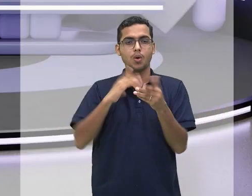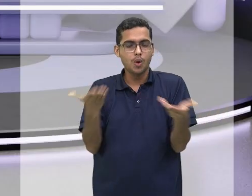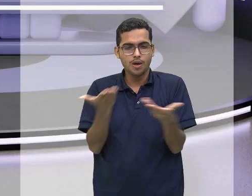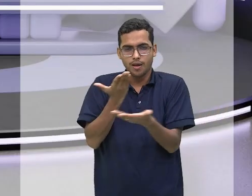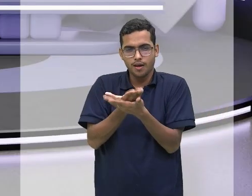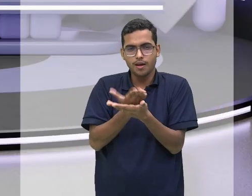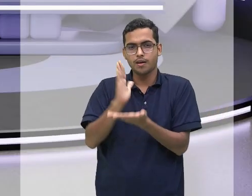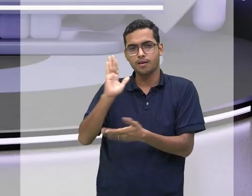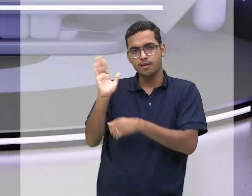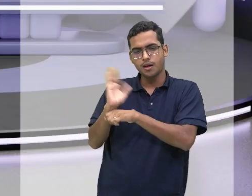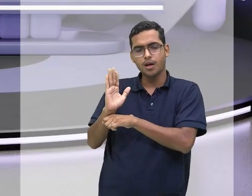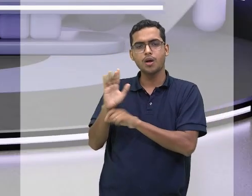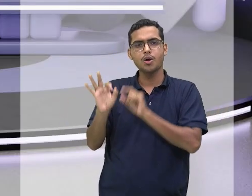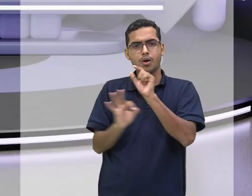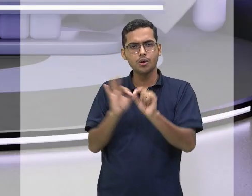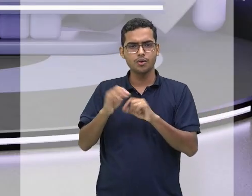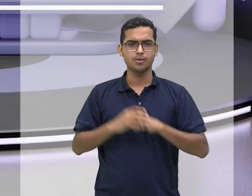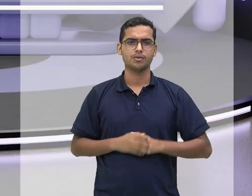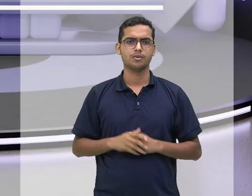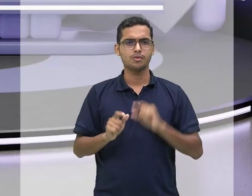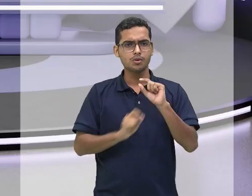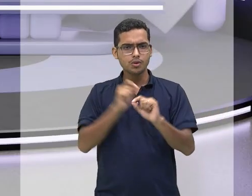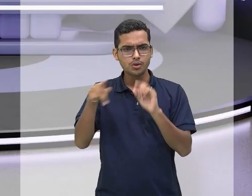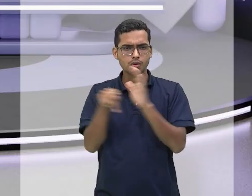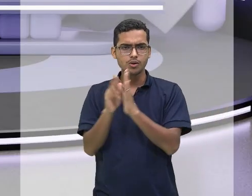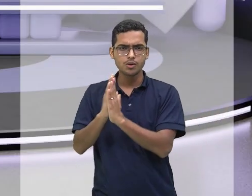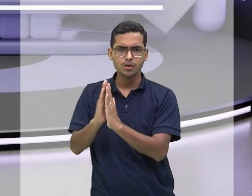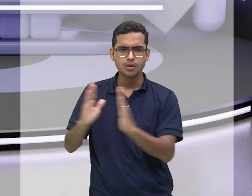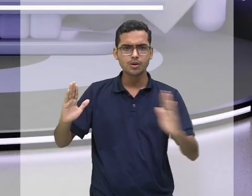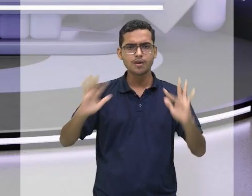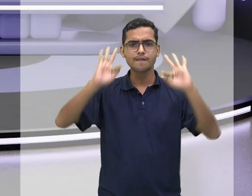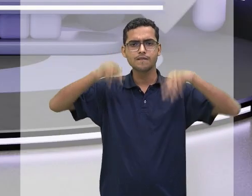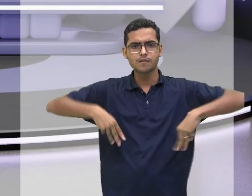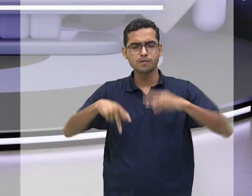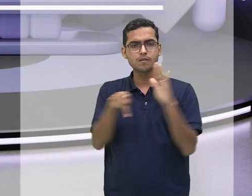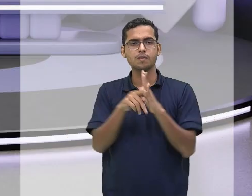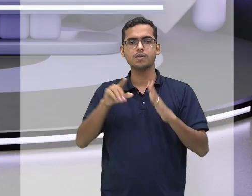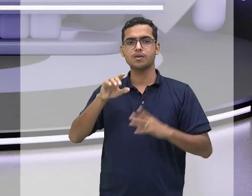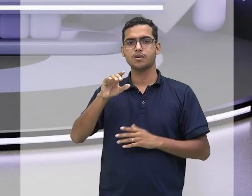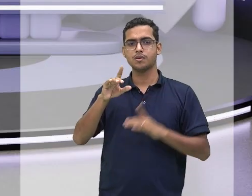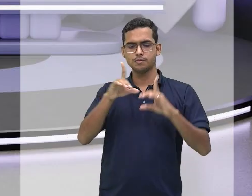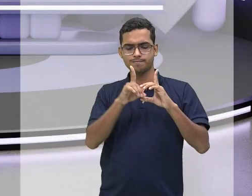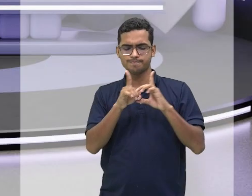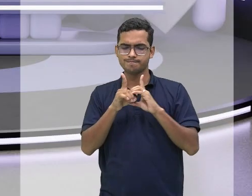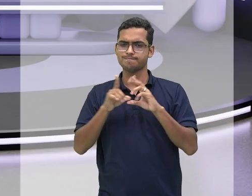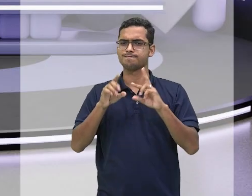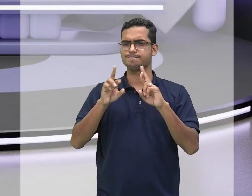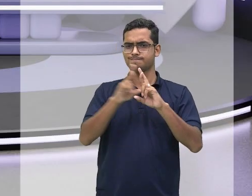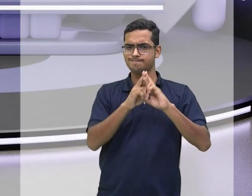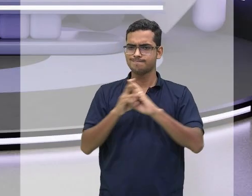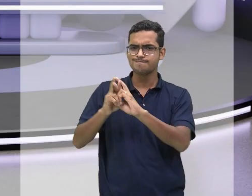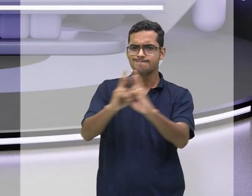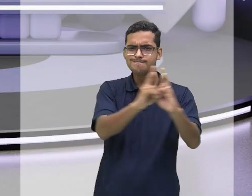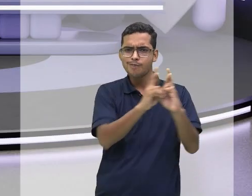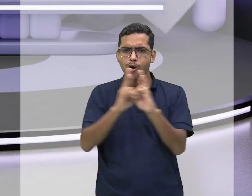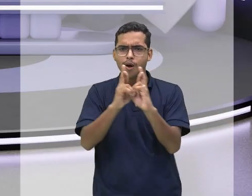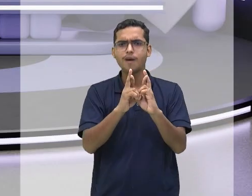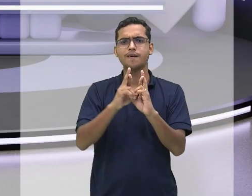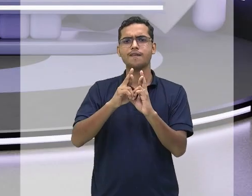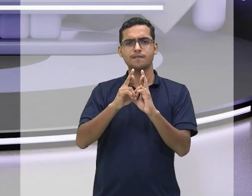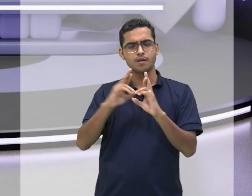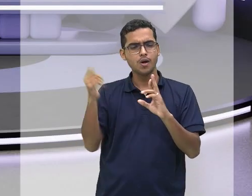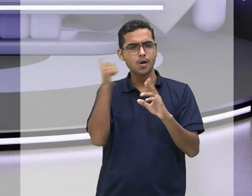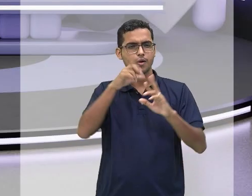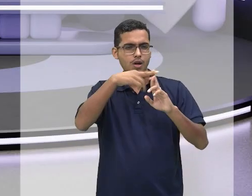aula de hoje, que foi emitida no final do Tapiri Ecumênico Interreligioso, do compromisso com a vida e com as